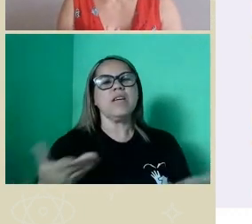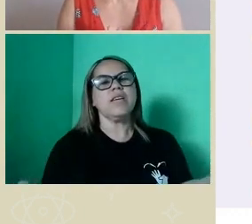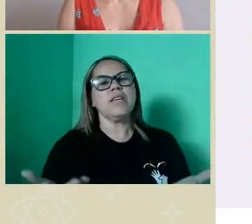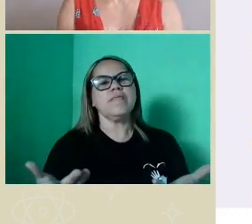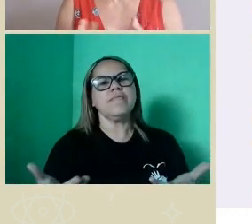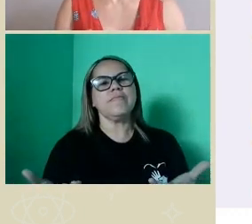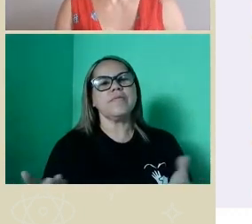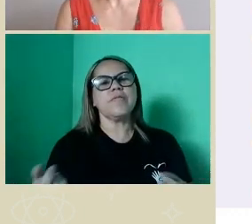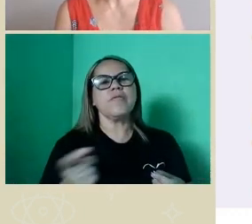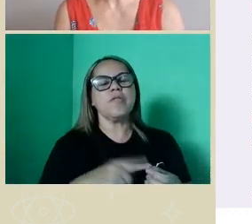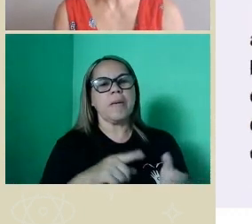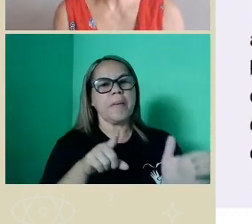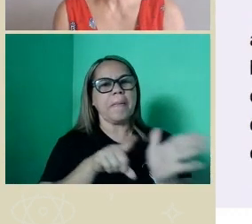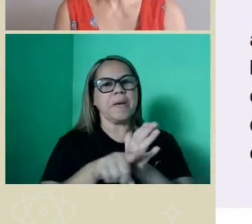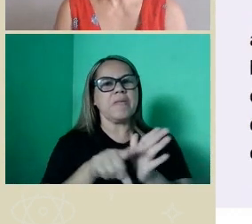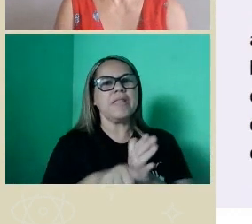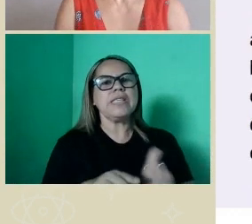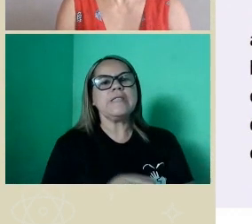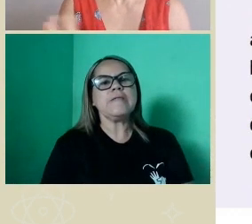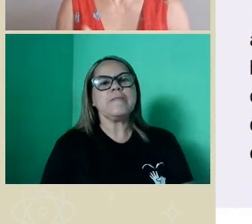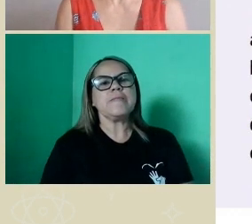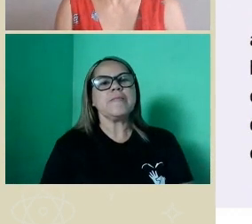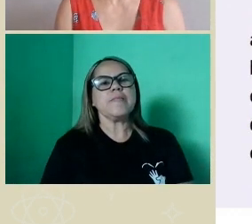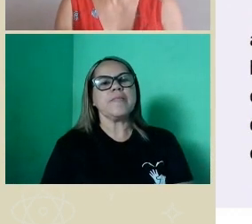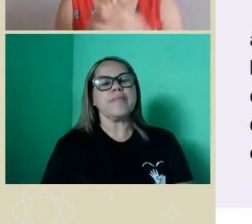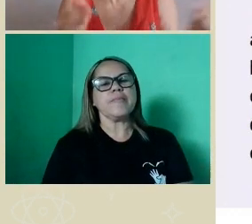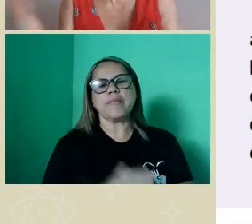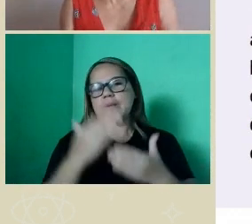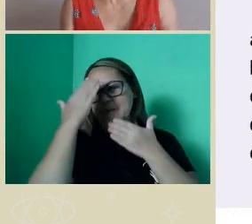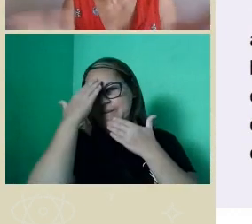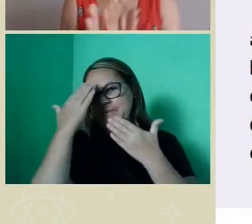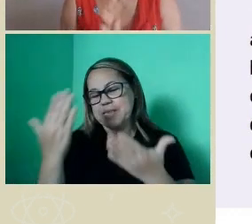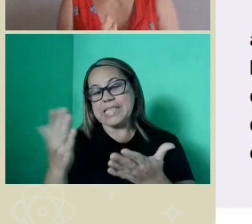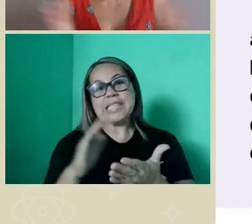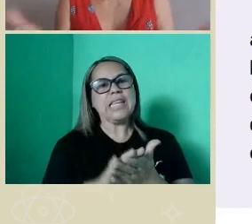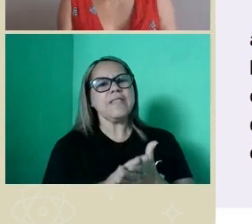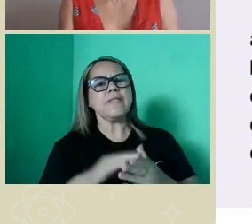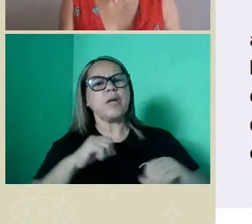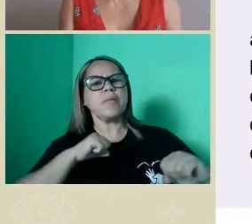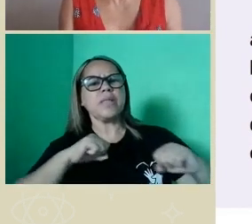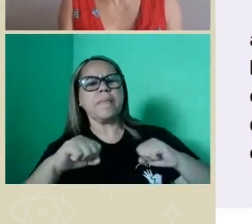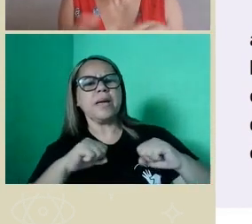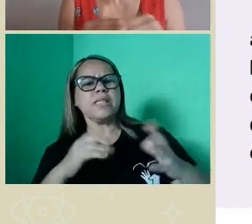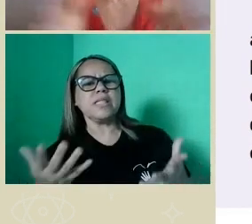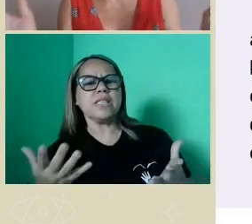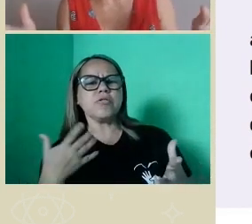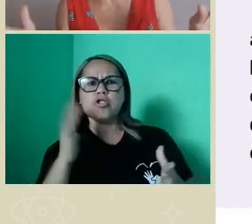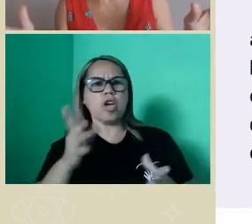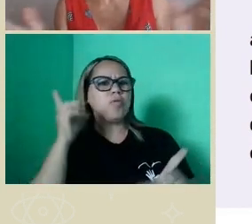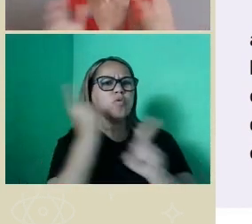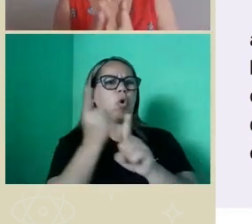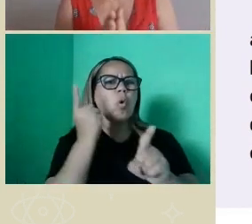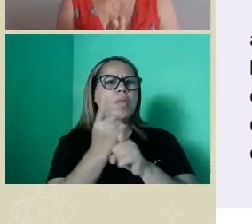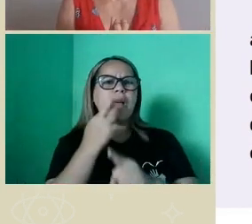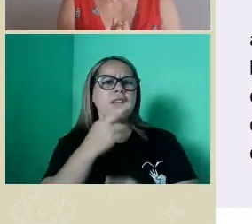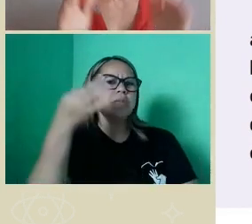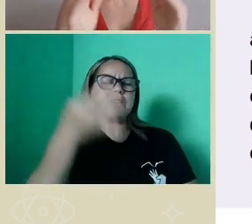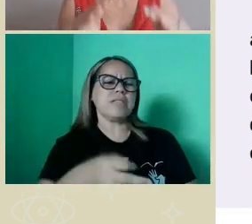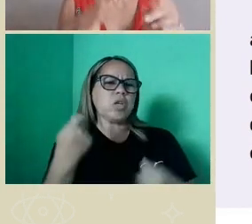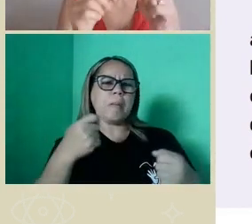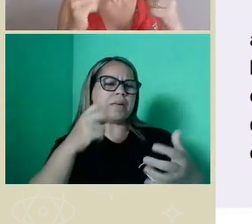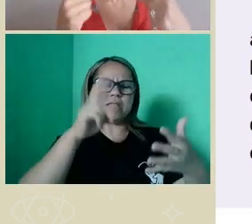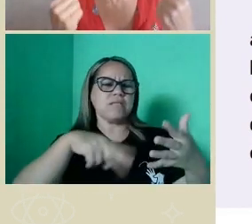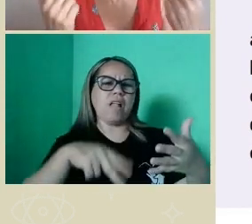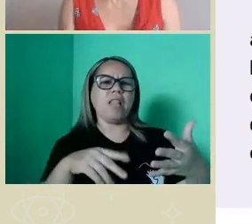passar professora muito obrigado então debater já que eu já achei a questão eu não vou mais ler nada